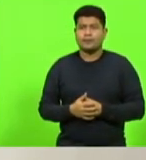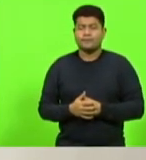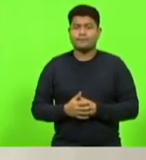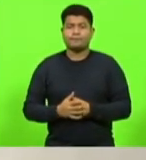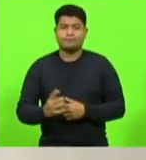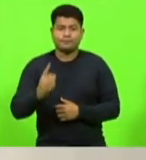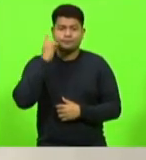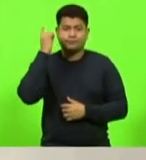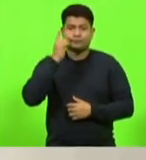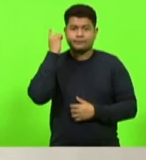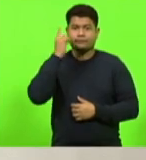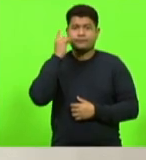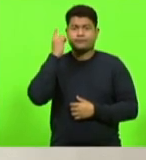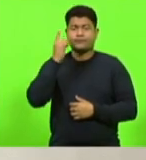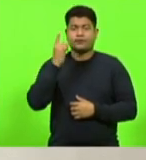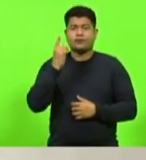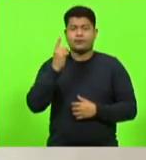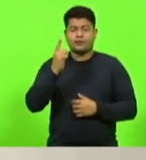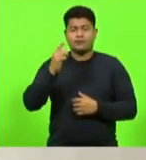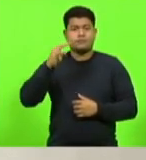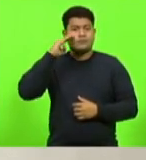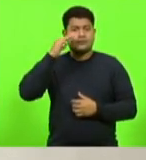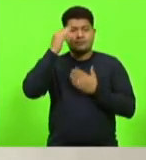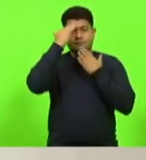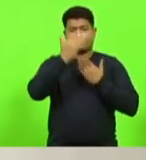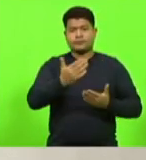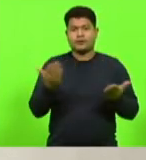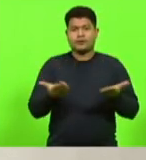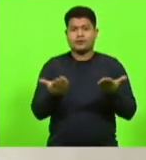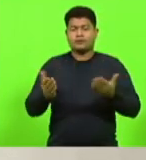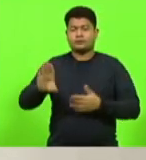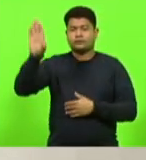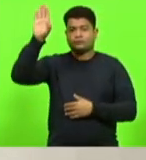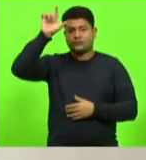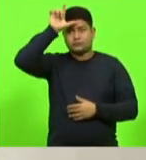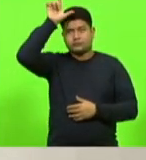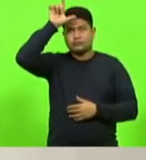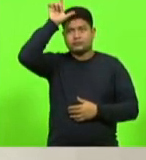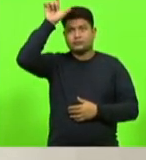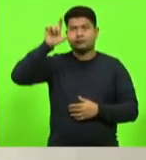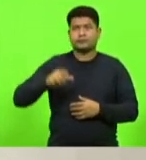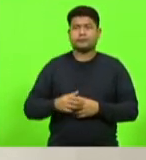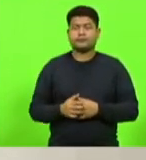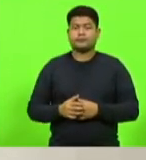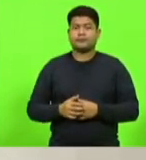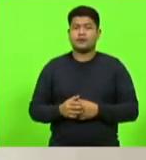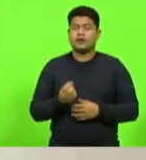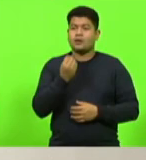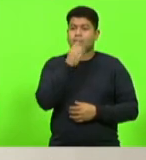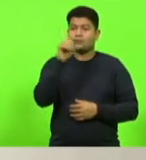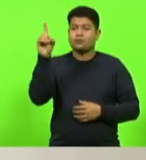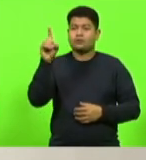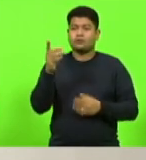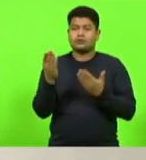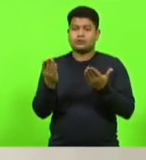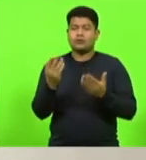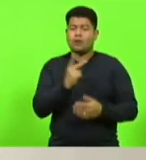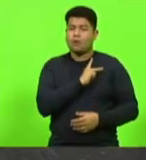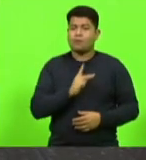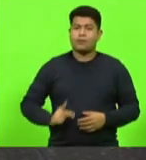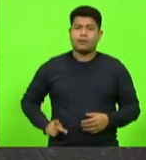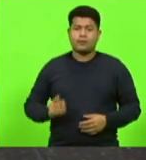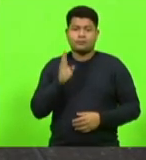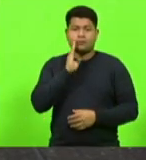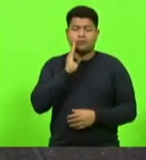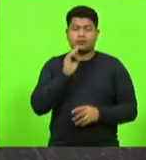Deputado, obrigado, deputada Marlene. Deputado Sargento Lima. Muito bom dia, presidente de exercício, deputado Nilson Berlanda, demais